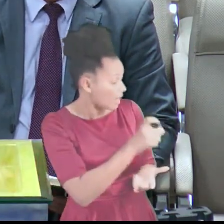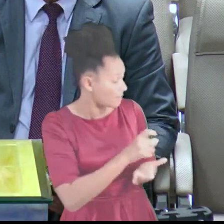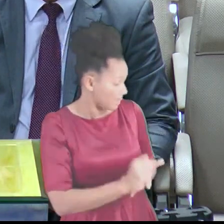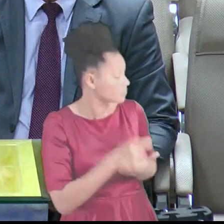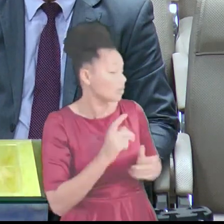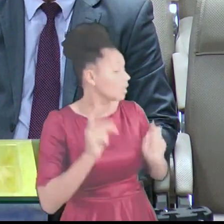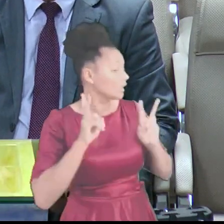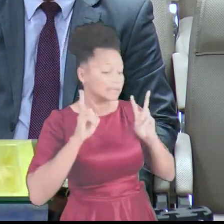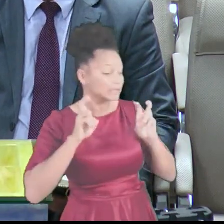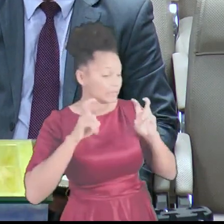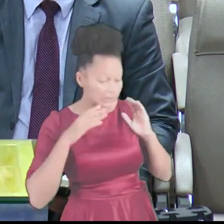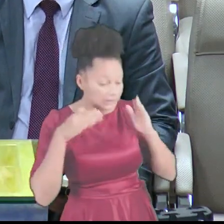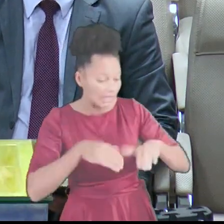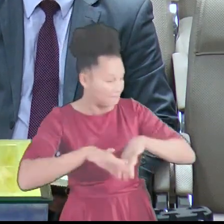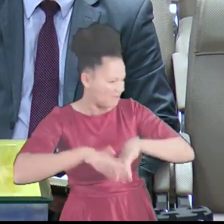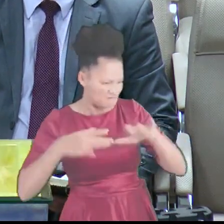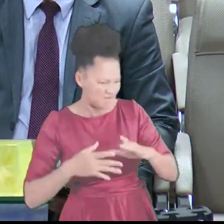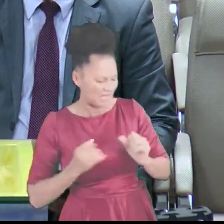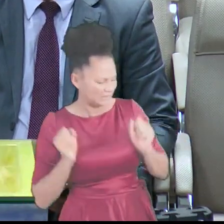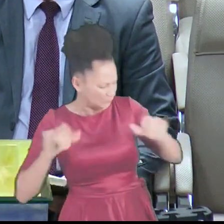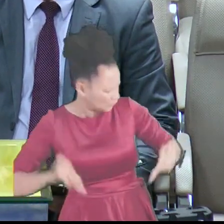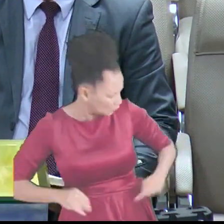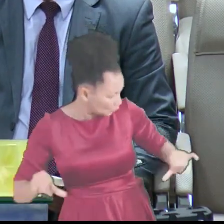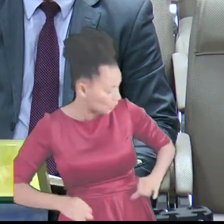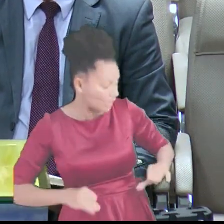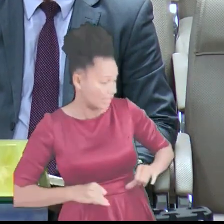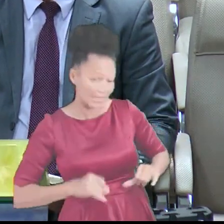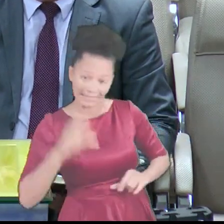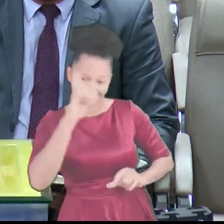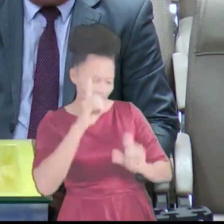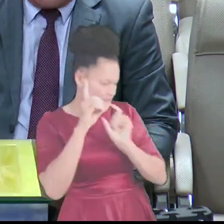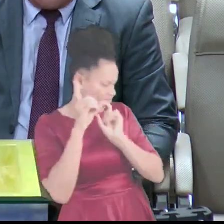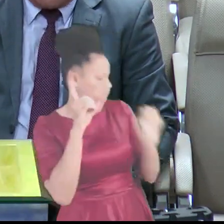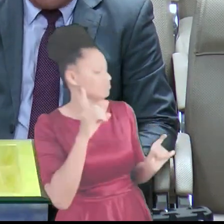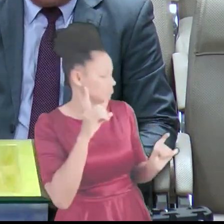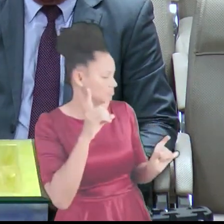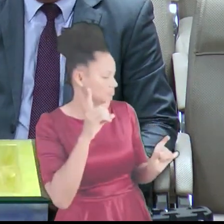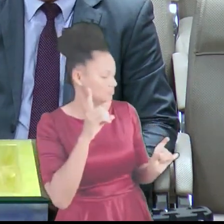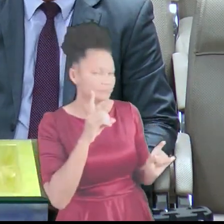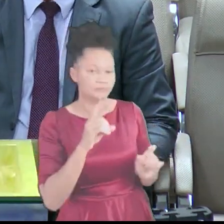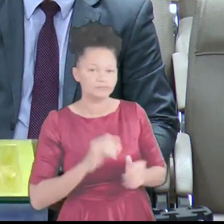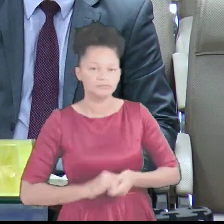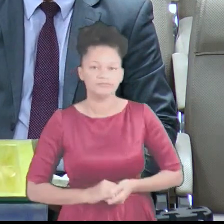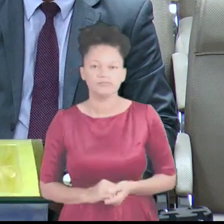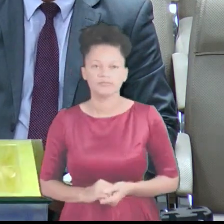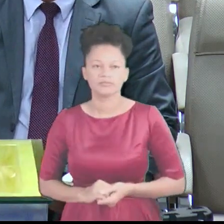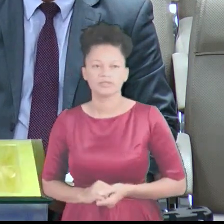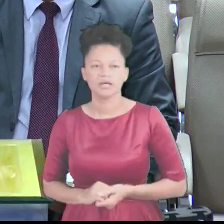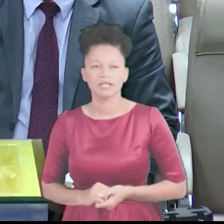a respeito deste vale, quem tem é Deus.